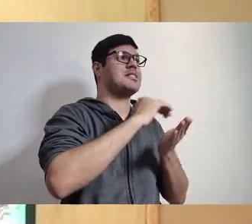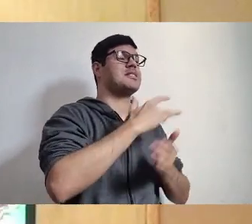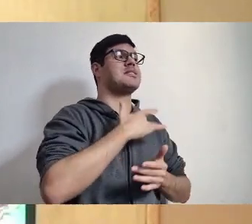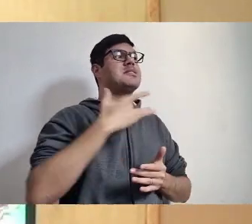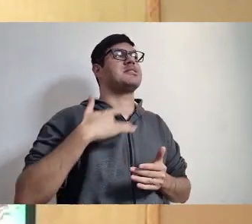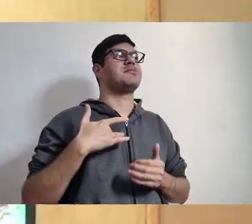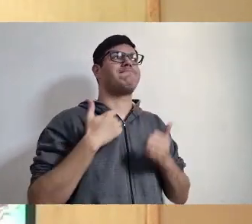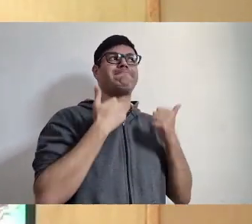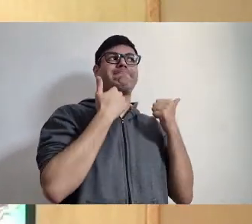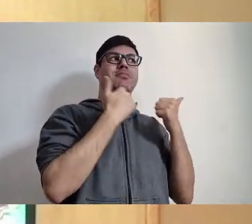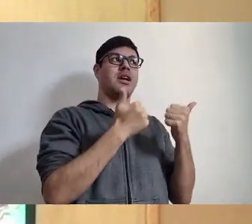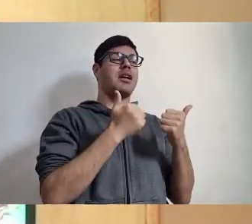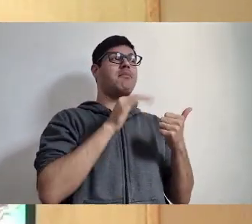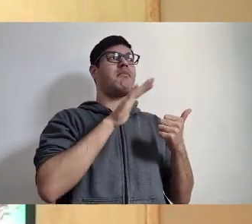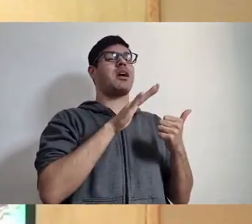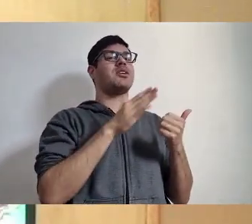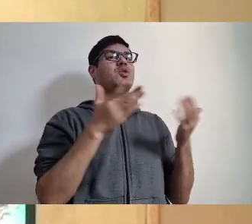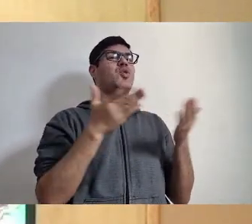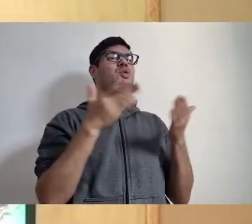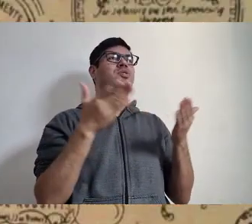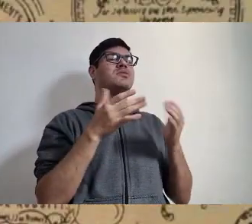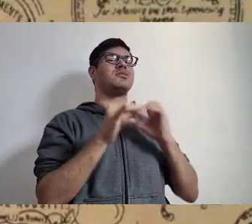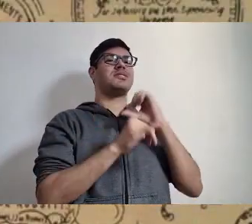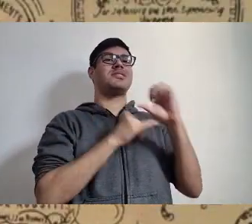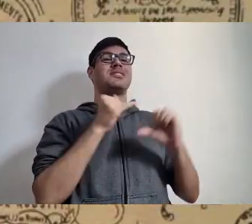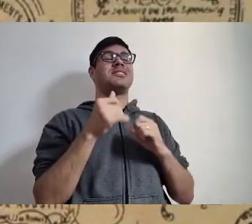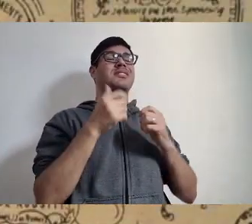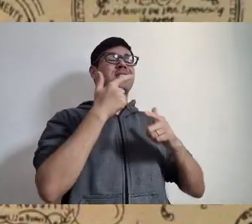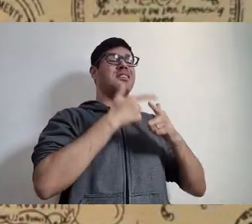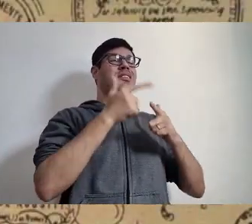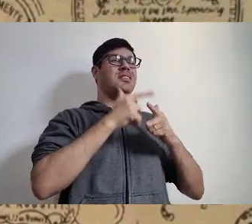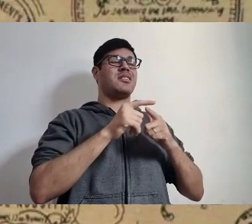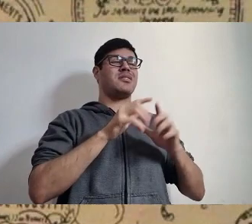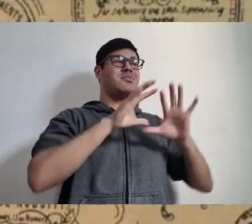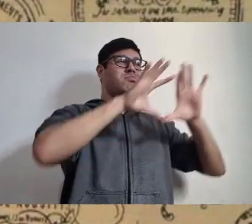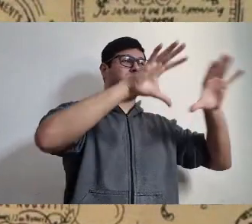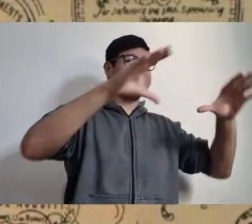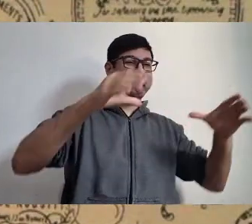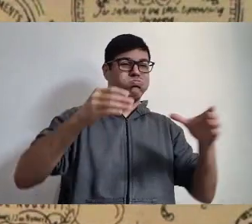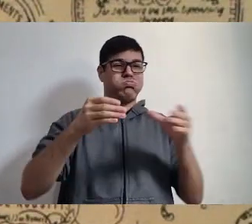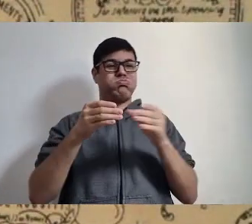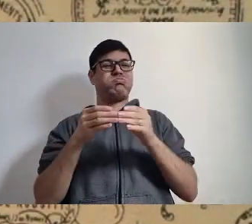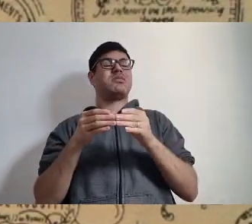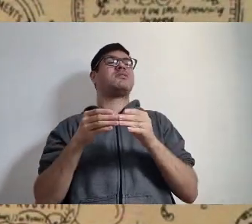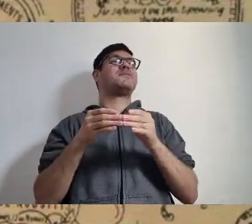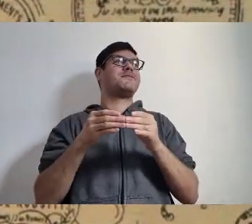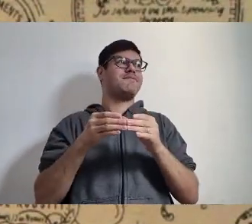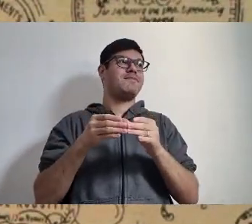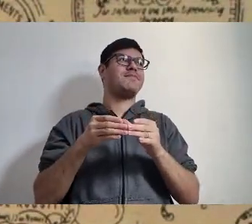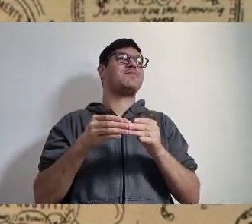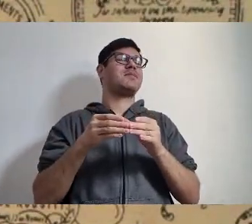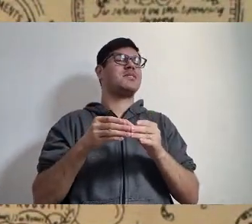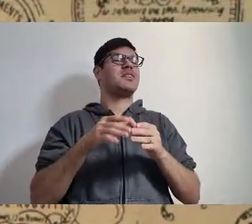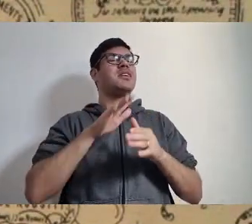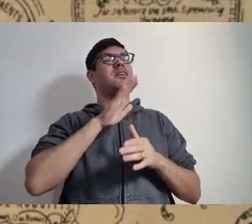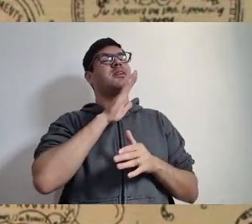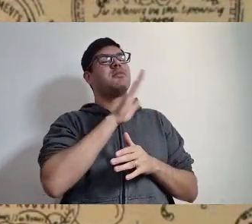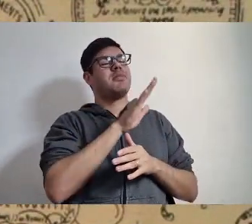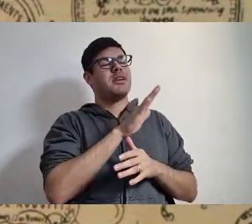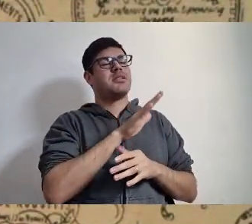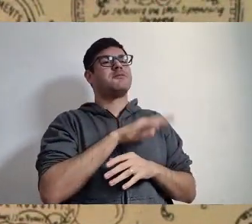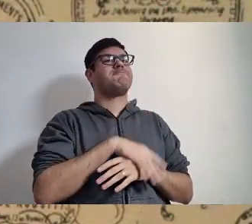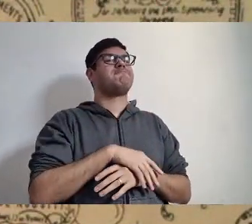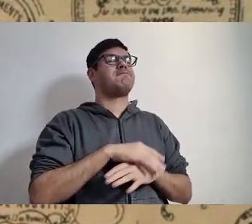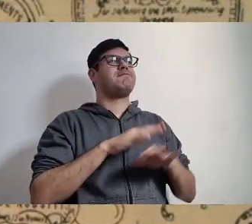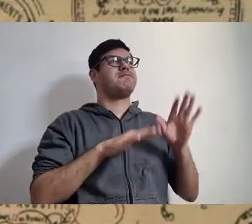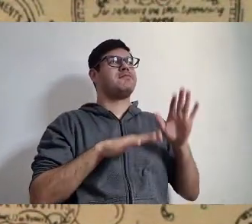em dia, Tá em né, dia. e tal. Mas assim, é um problema que tem que juntar todo mundo, a sociedade. Só que a gente está tentando uma saída, Gil. Nós estamos